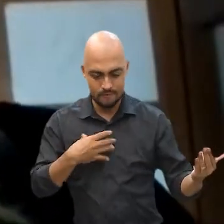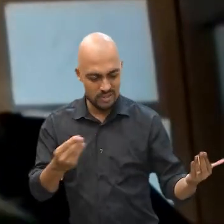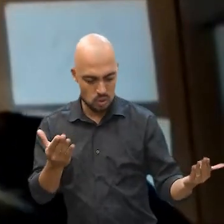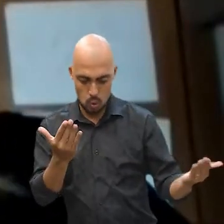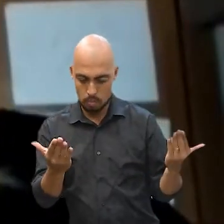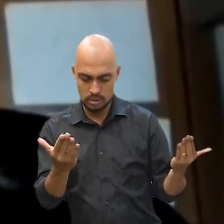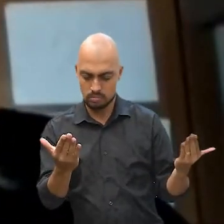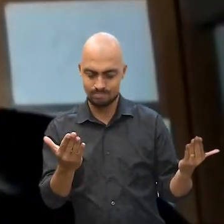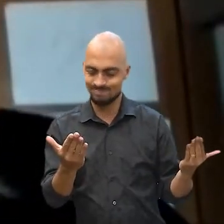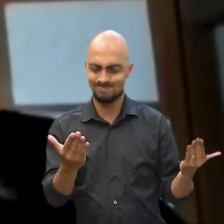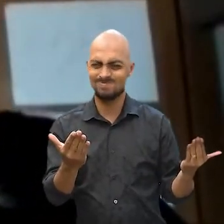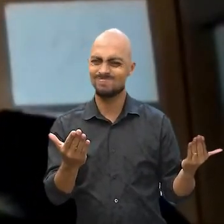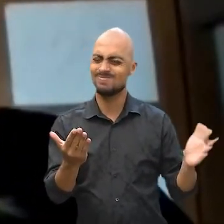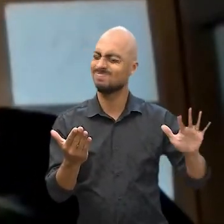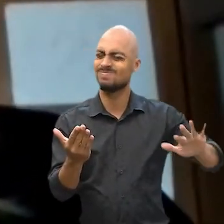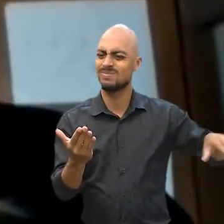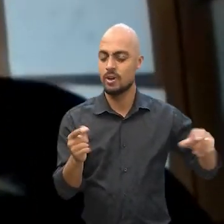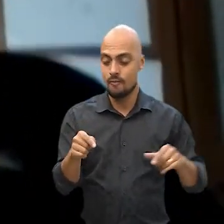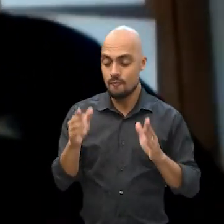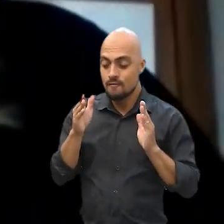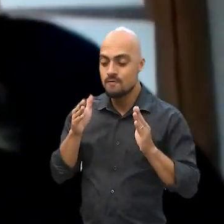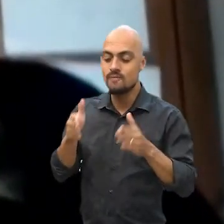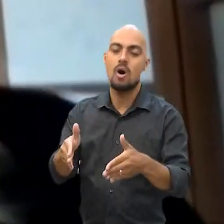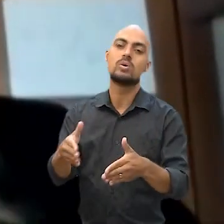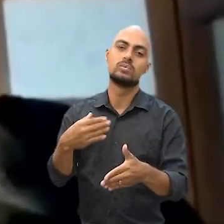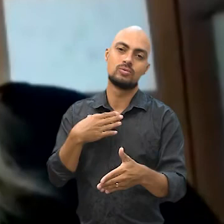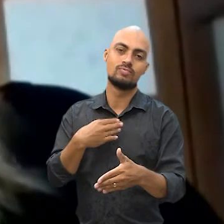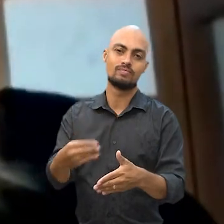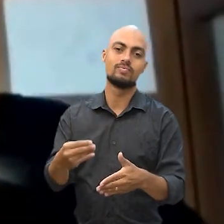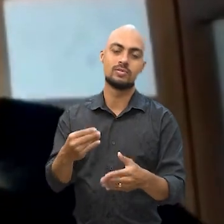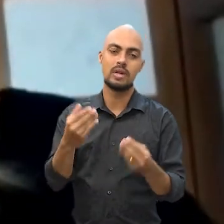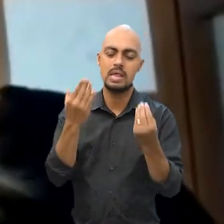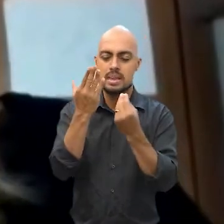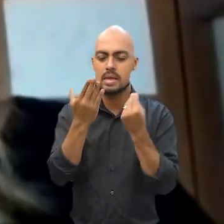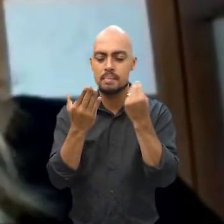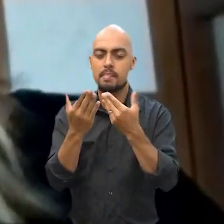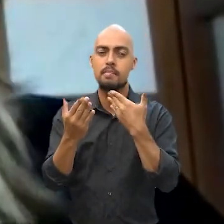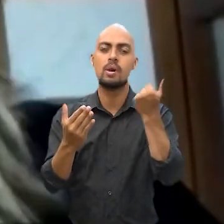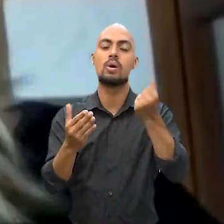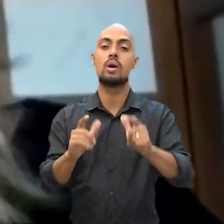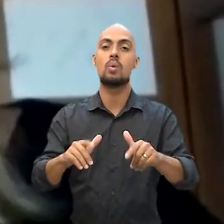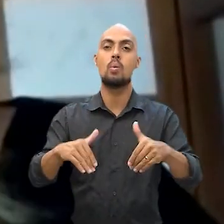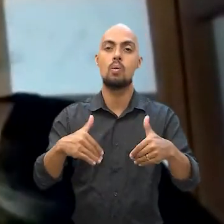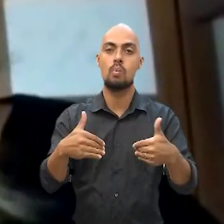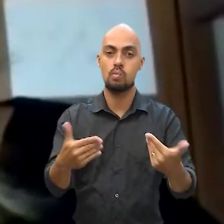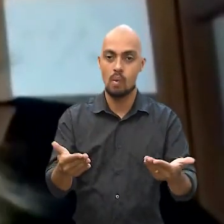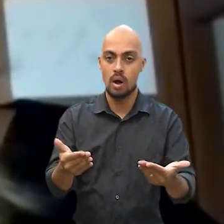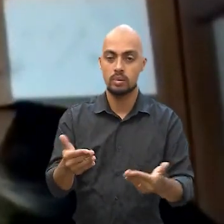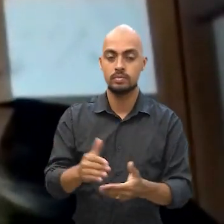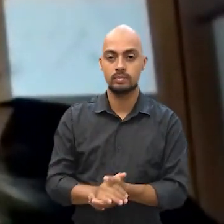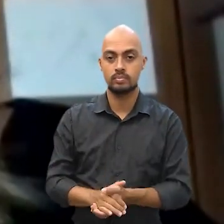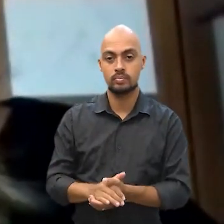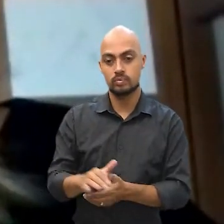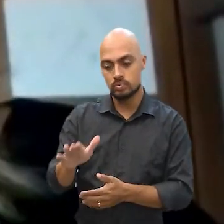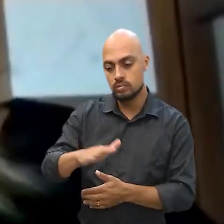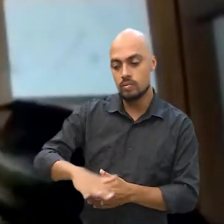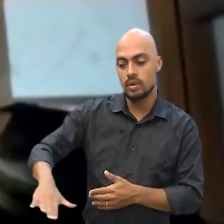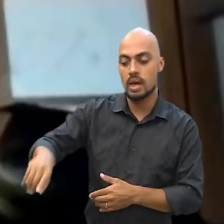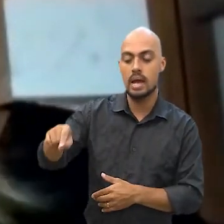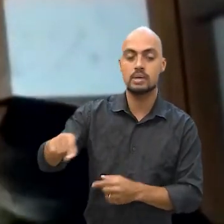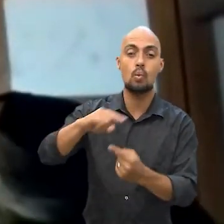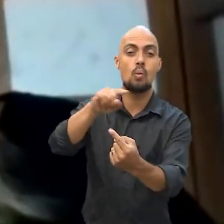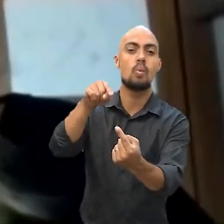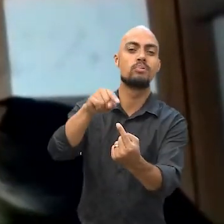Então, quais são as terapias que vão ser melhores para essa criança esse ano? Né? Essas crianças, então, metas muito